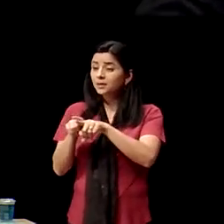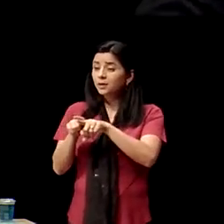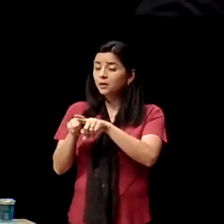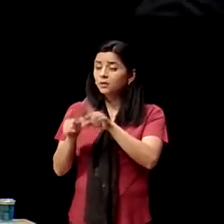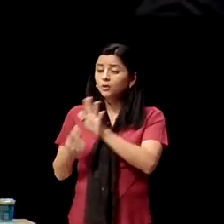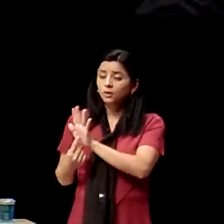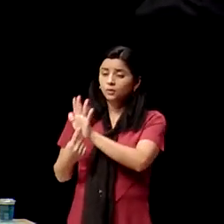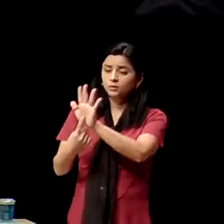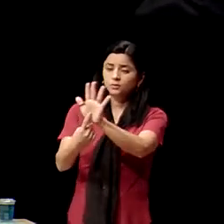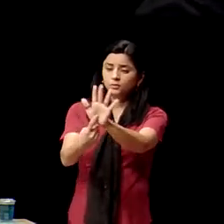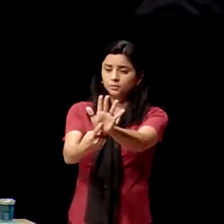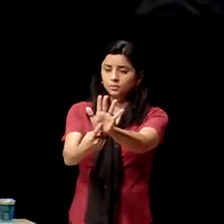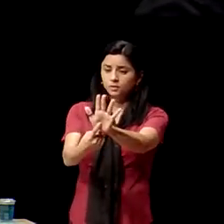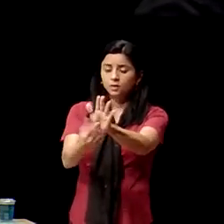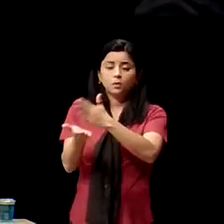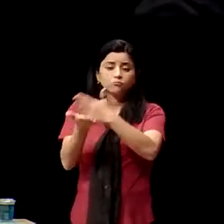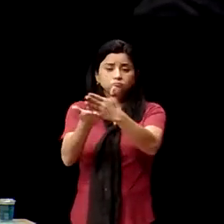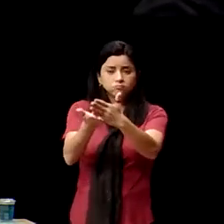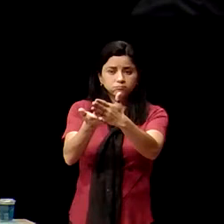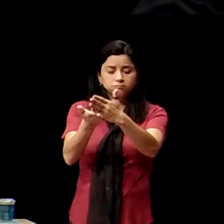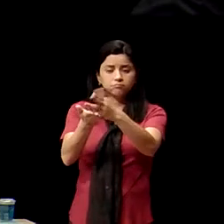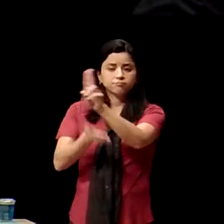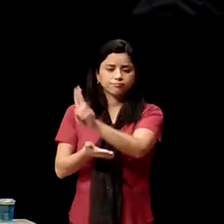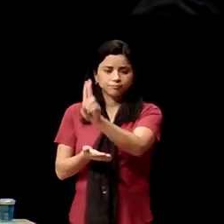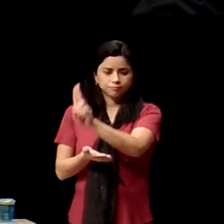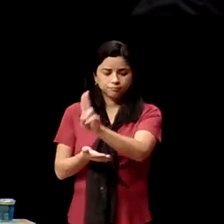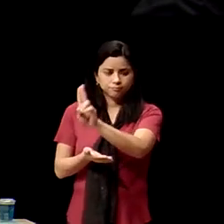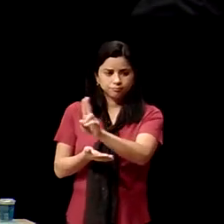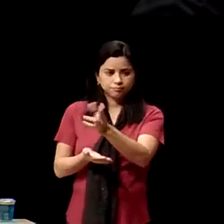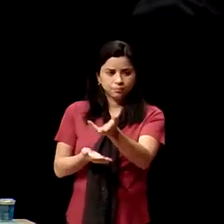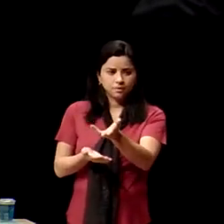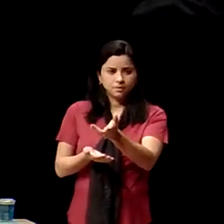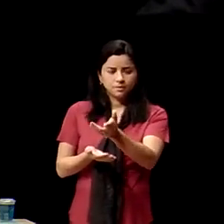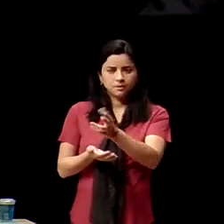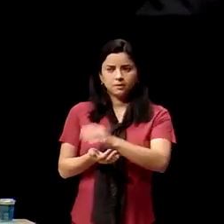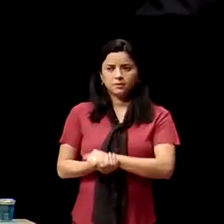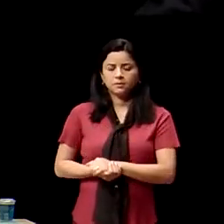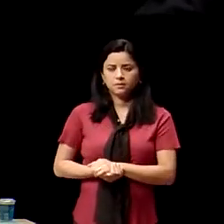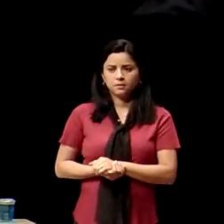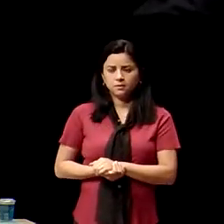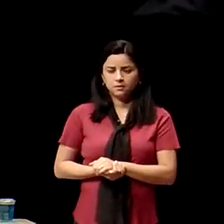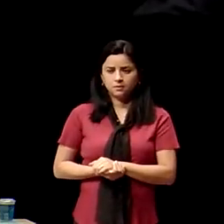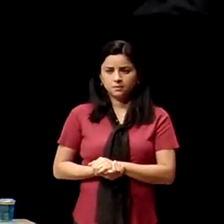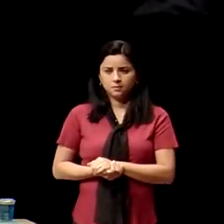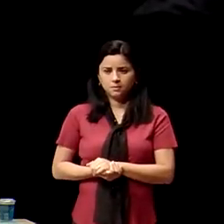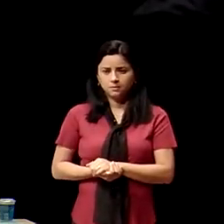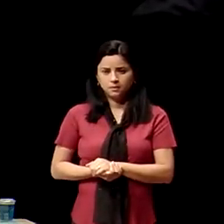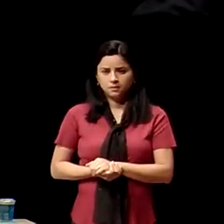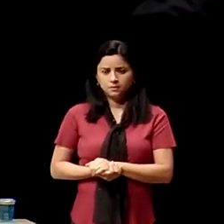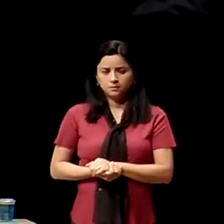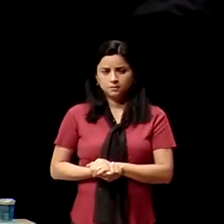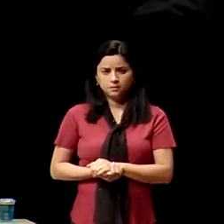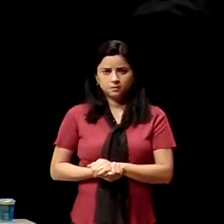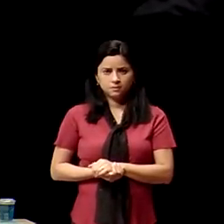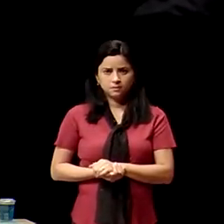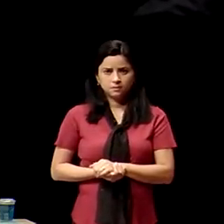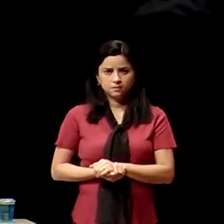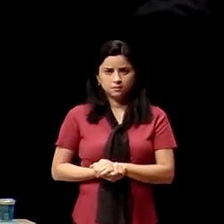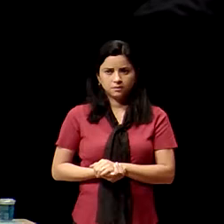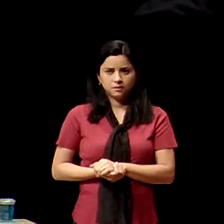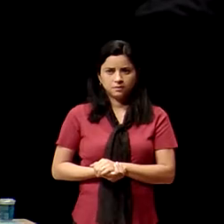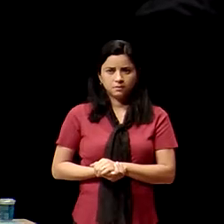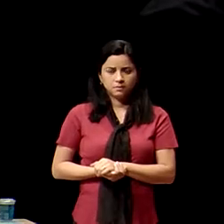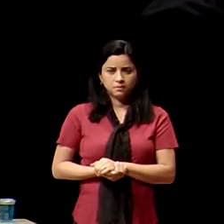apresentada, introduzida e usada as an interdisciplinary academic field without